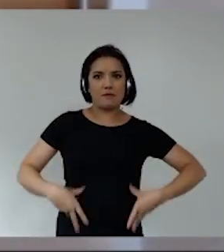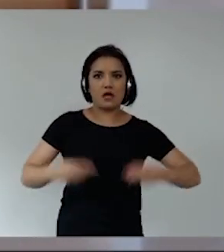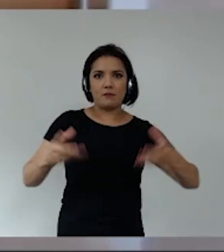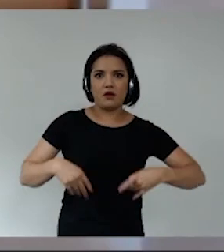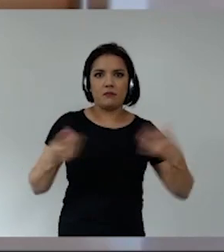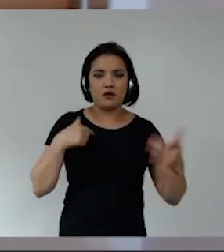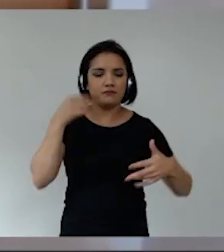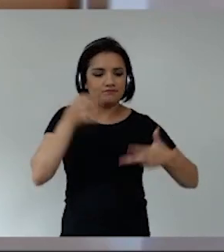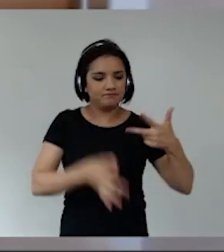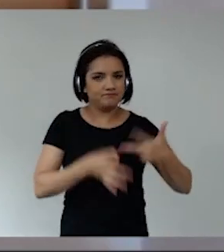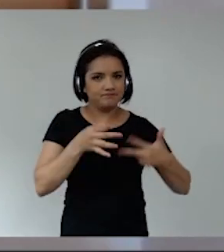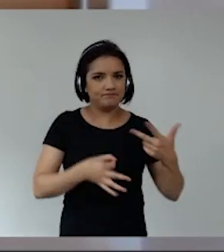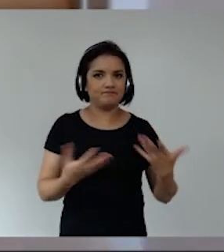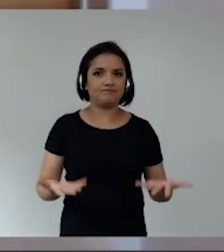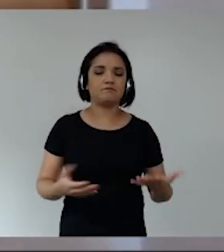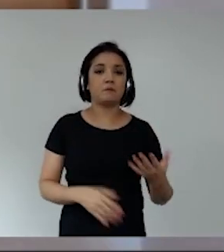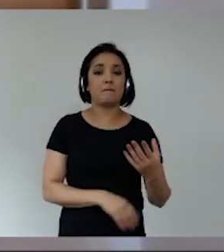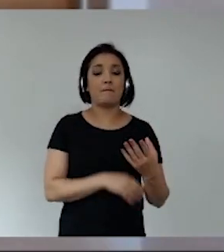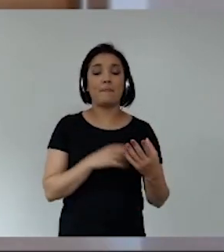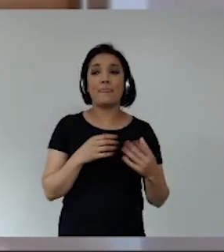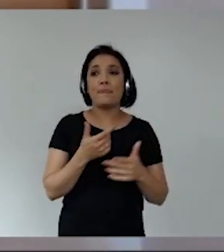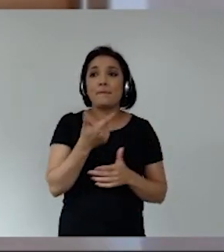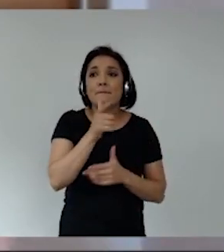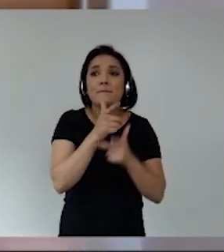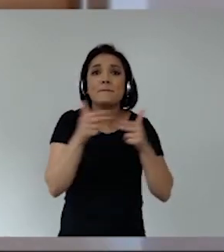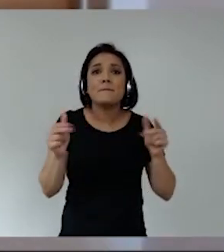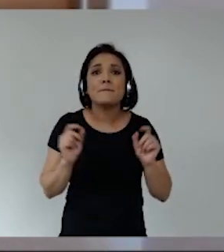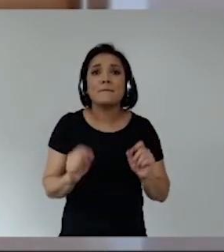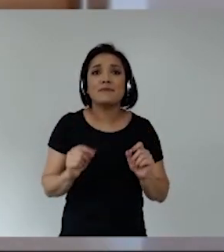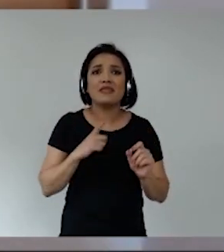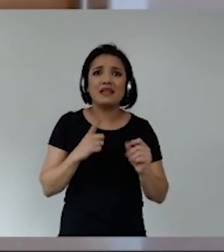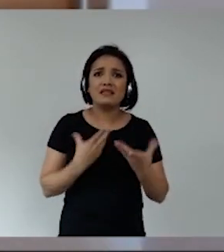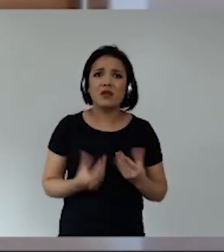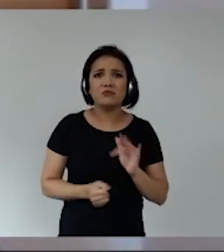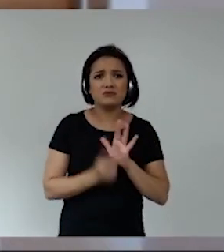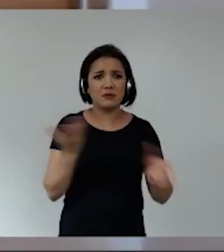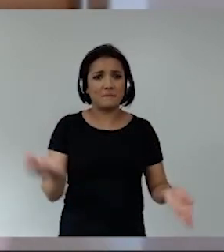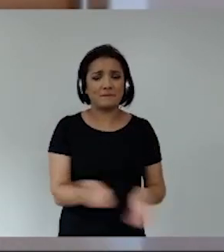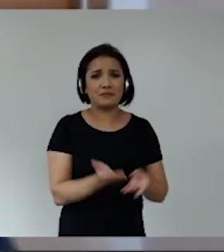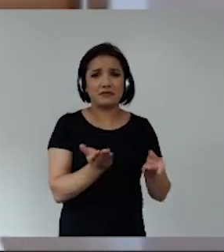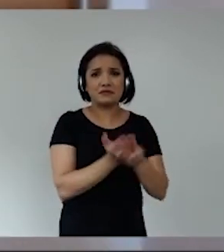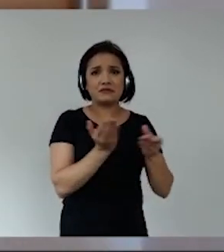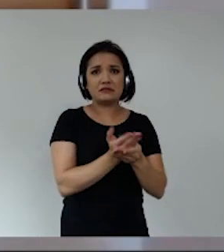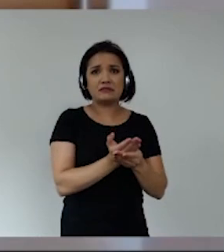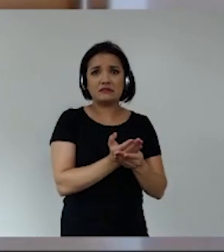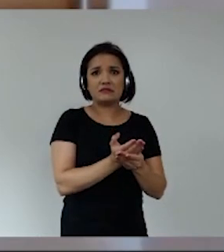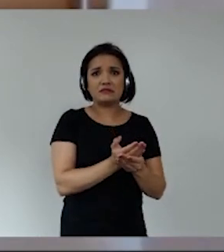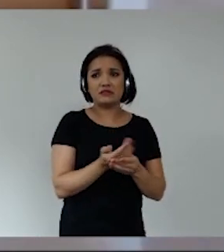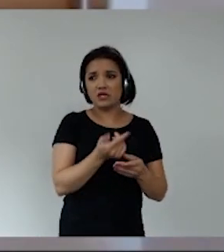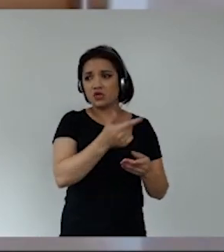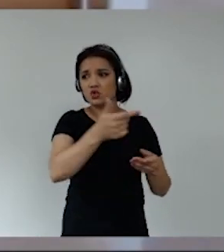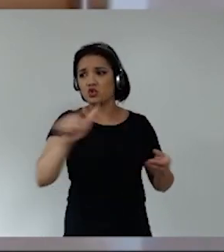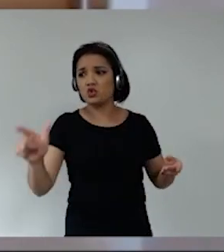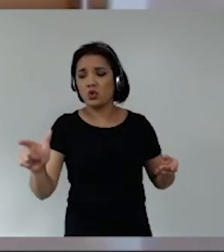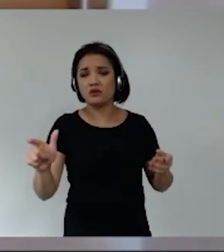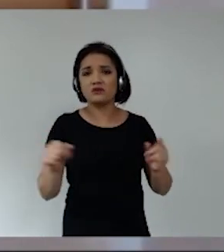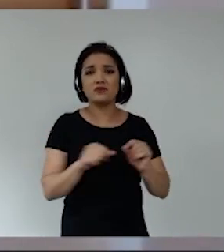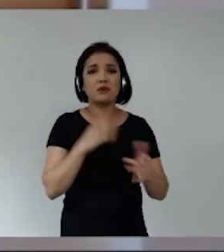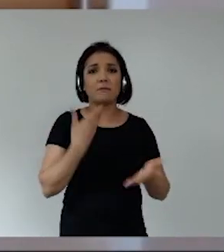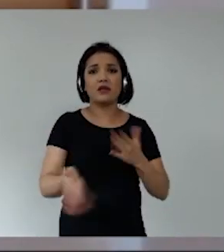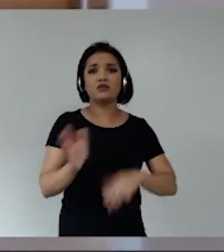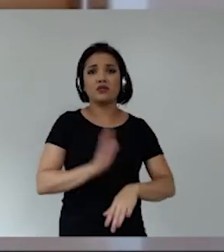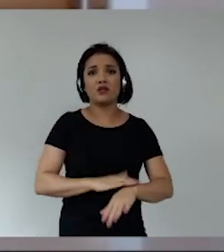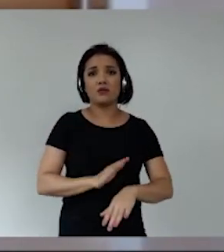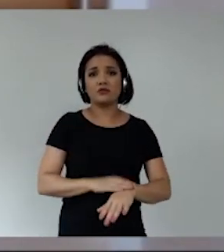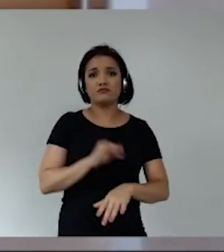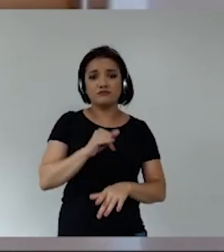Poder Judiciário. Terceiro ponto que é importante é que, como nós temos muitas ações, as outras ações que não as execuções, elas acabam perdendo tempo.